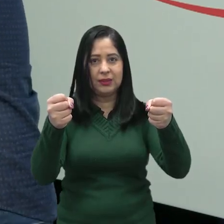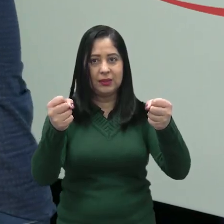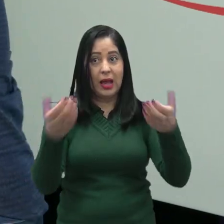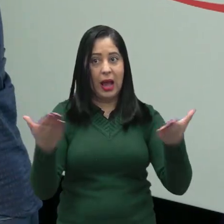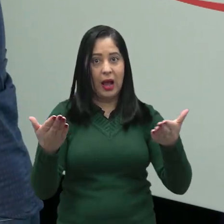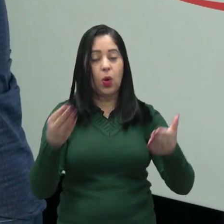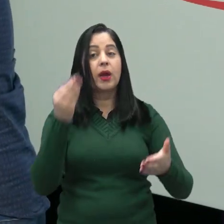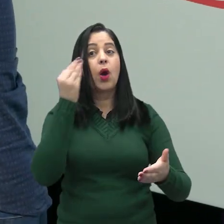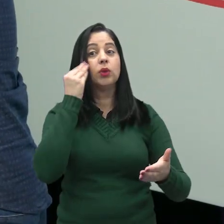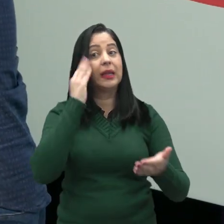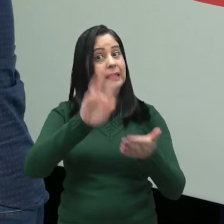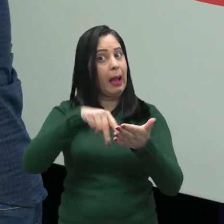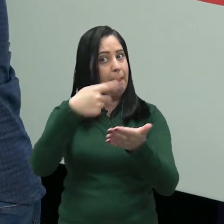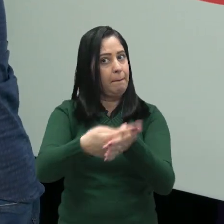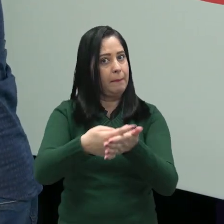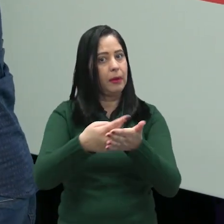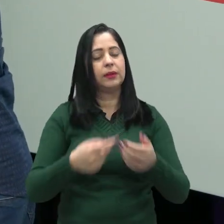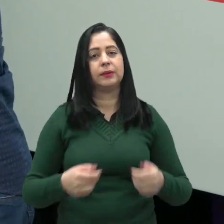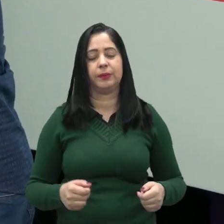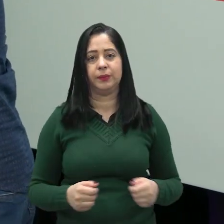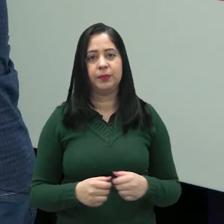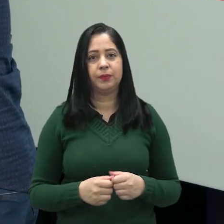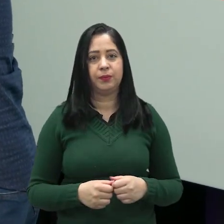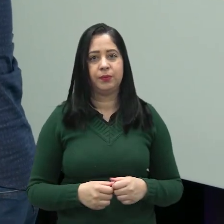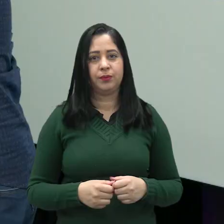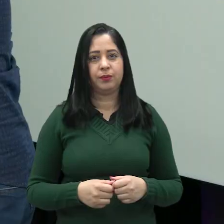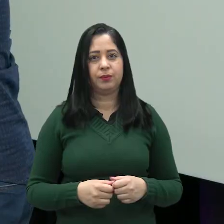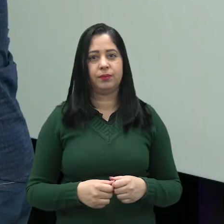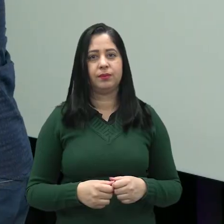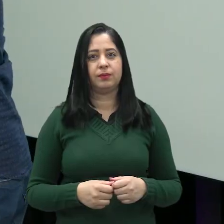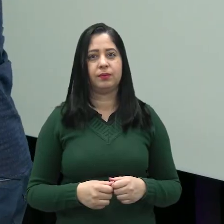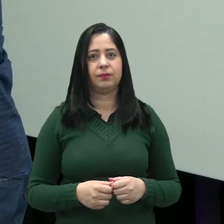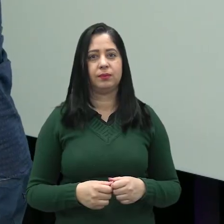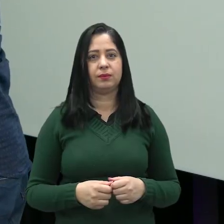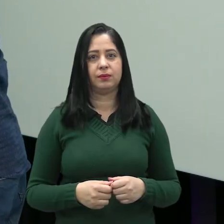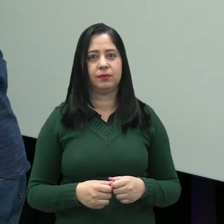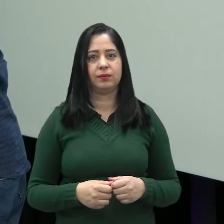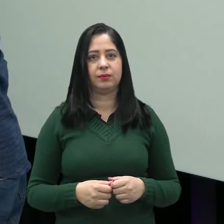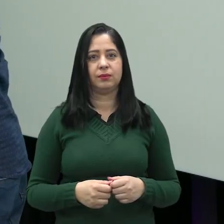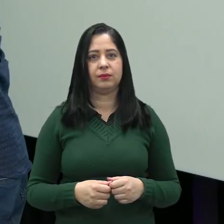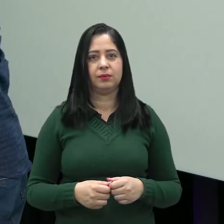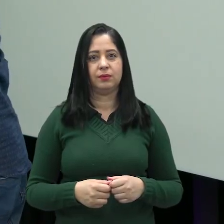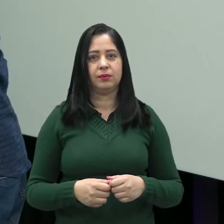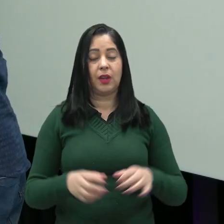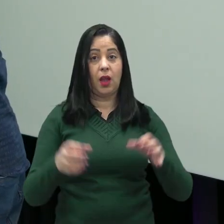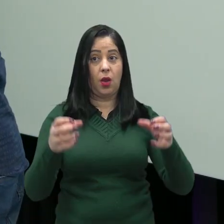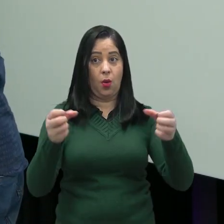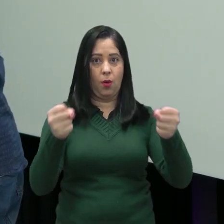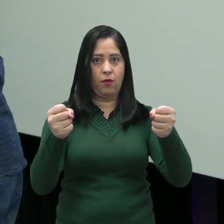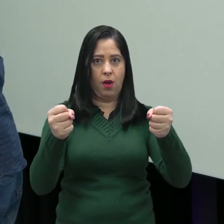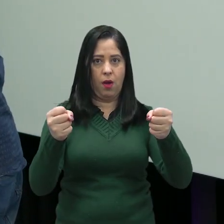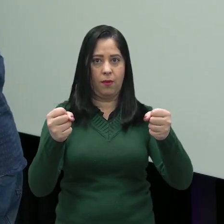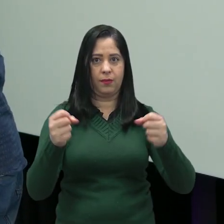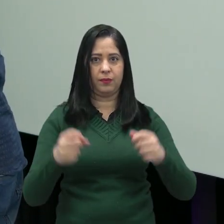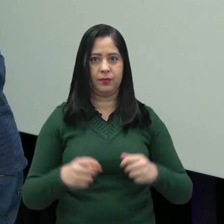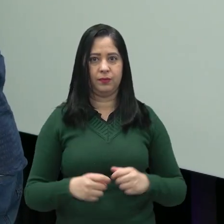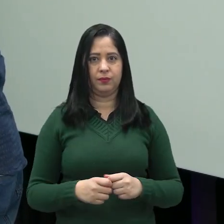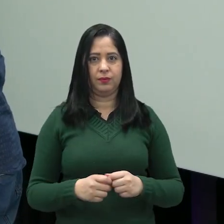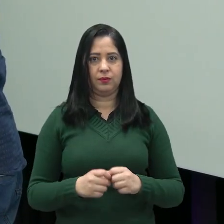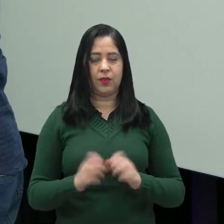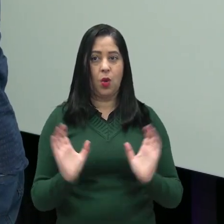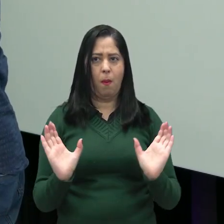me empurrar, agarrou meu ombro, eu vou bater com as mãos o polegar aberto, tá? Os dedos